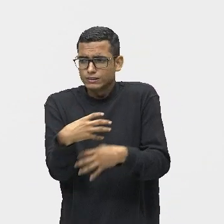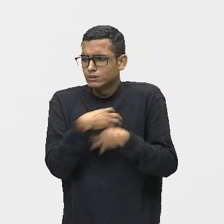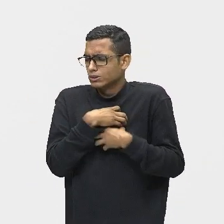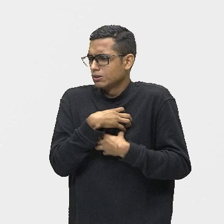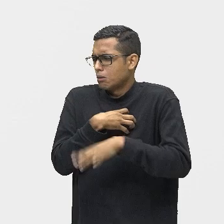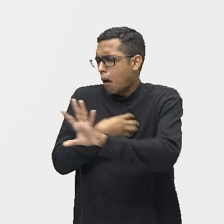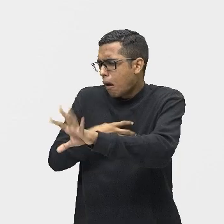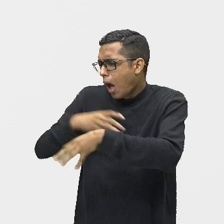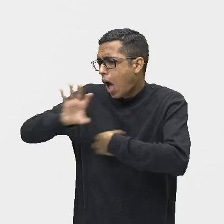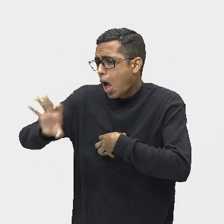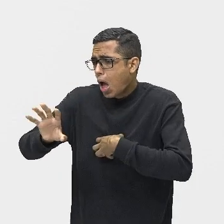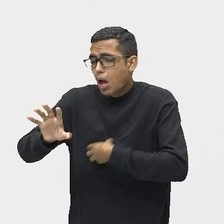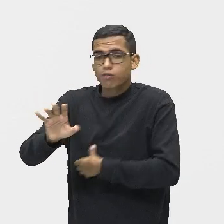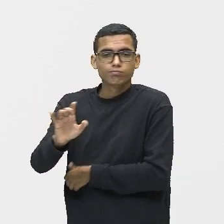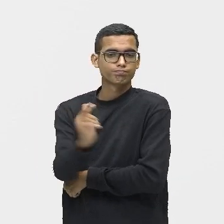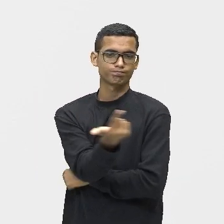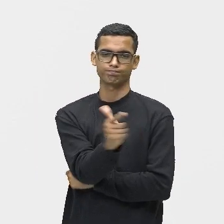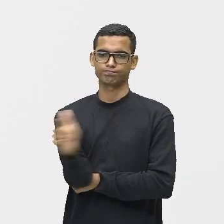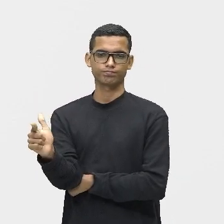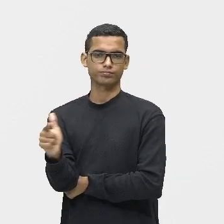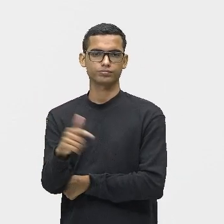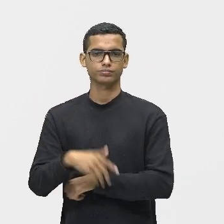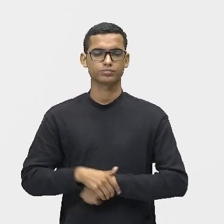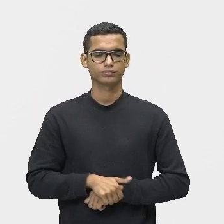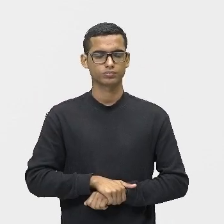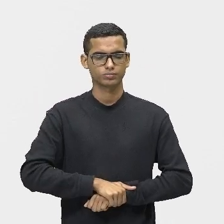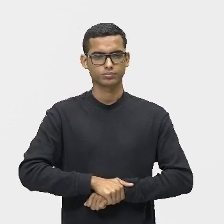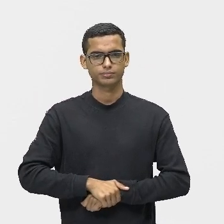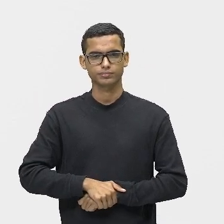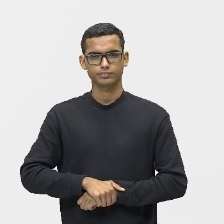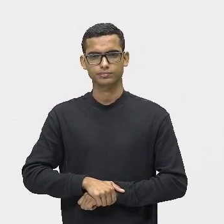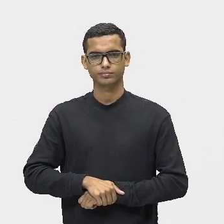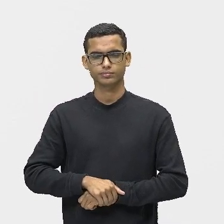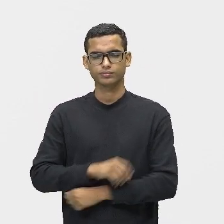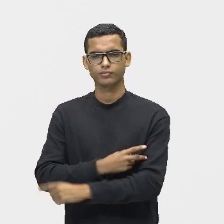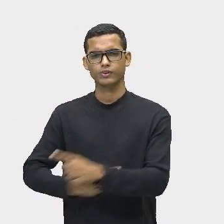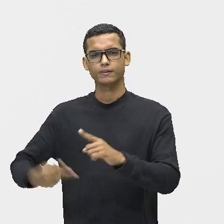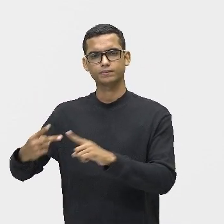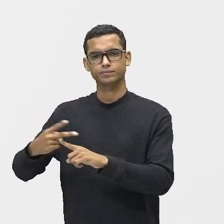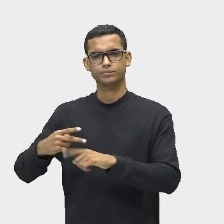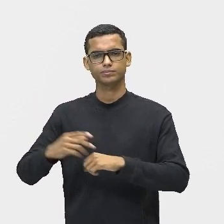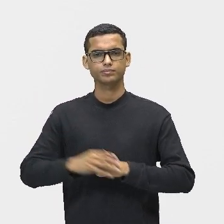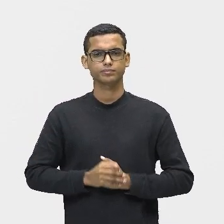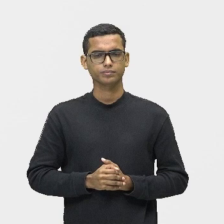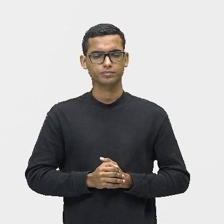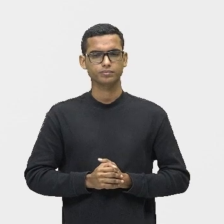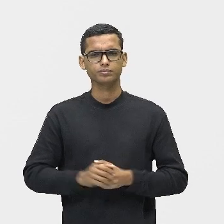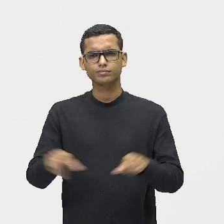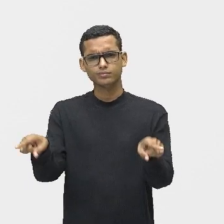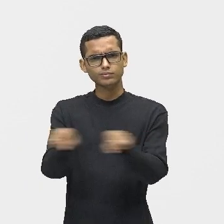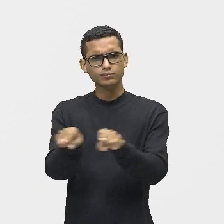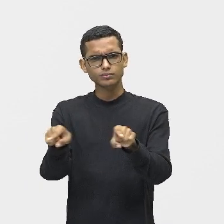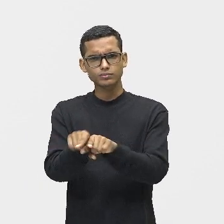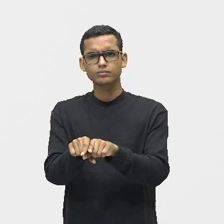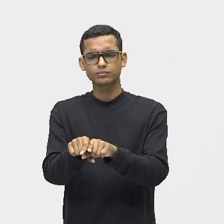dor do outro. Outro ponto também, outro argumento que ela apresenta, esses filmes